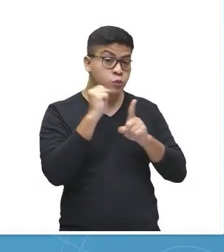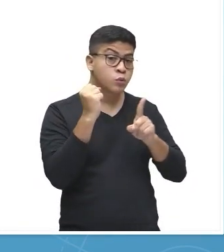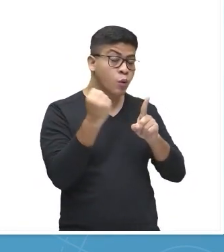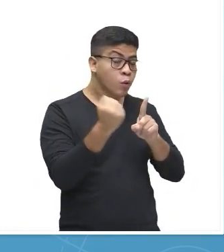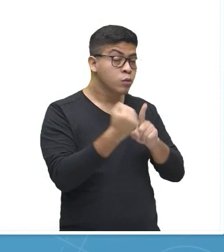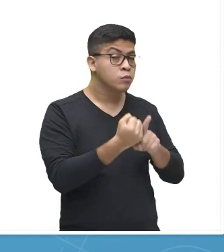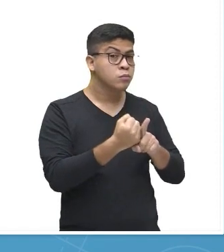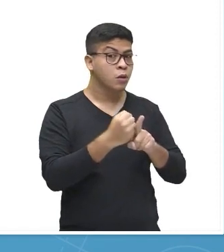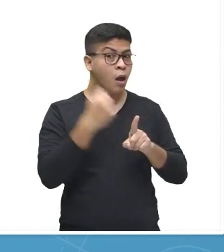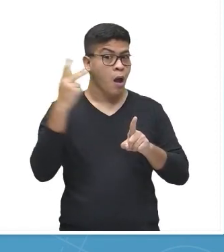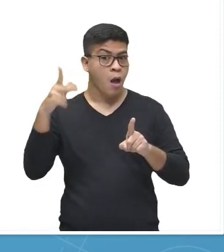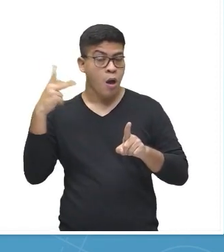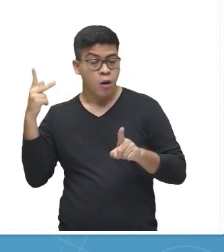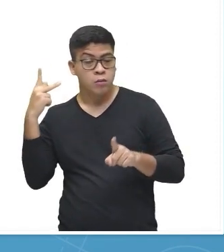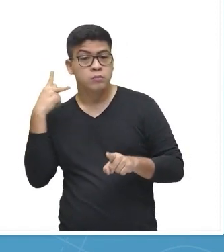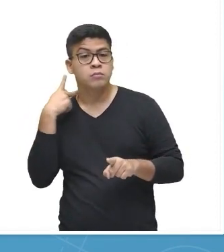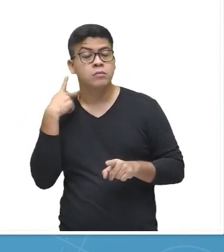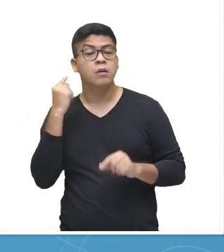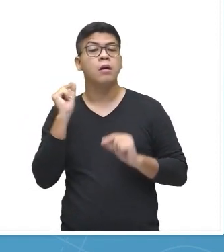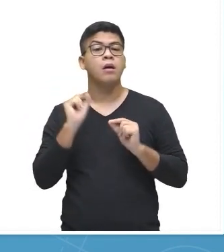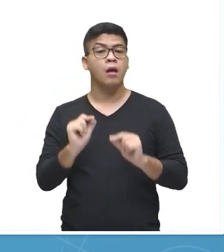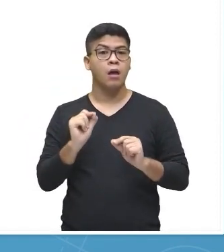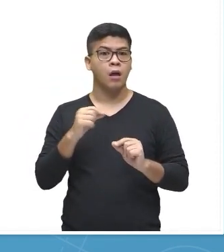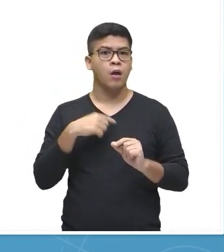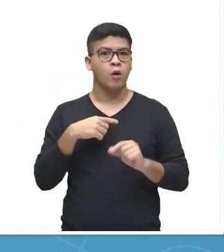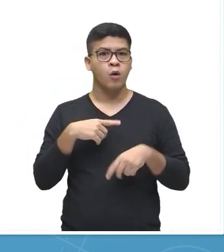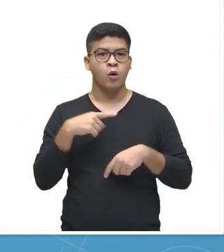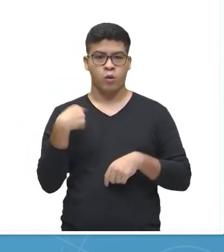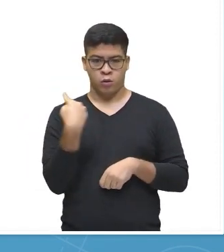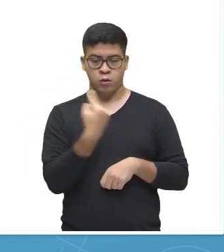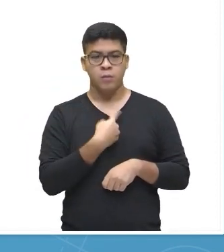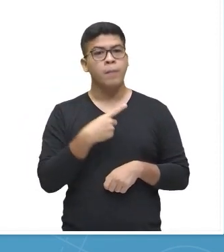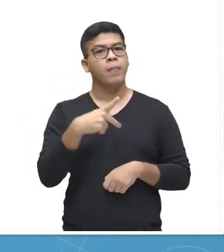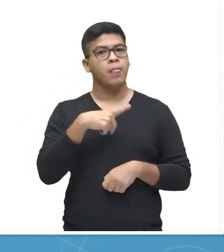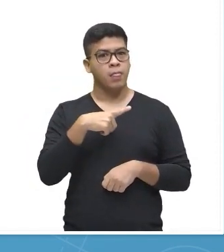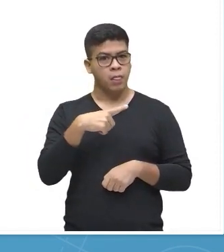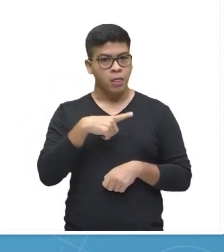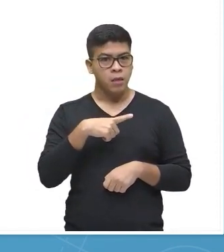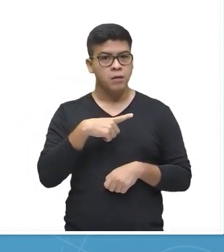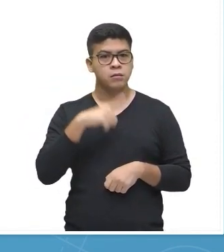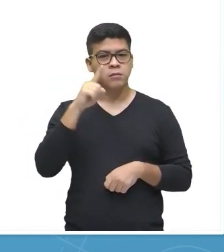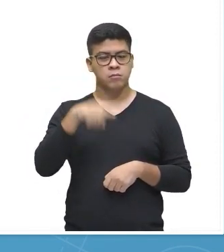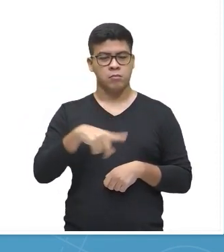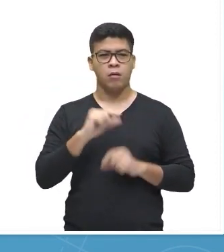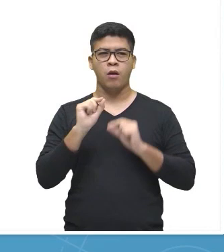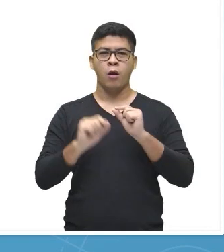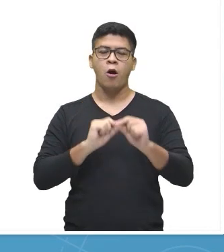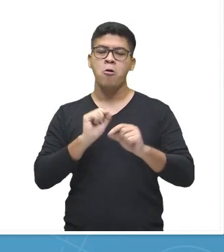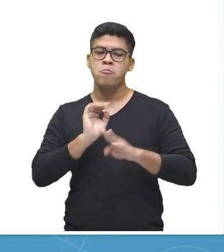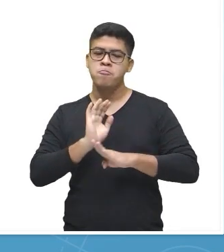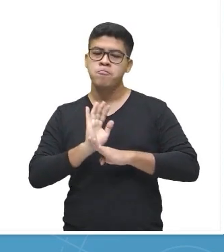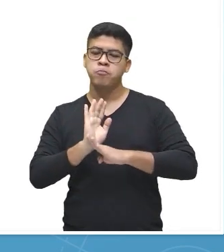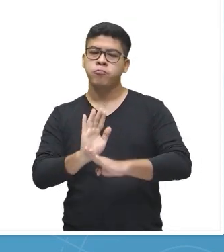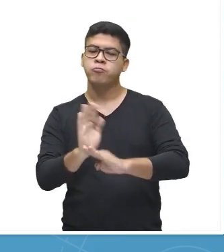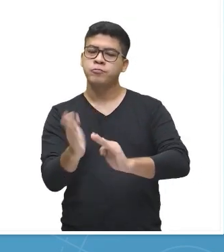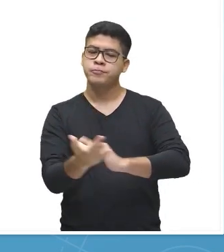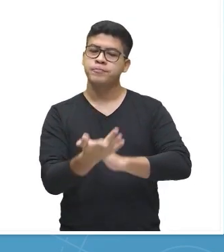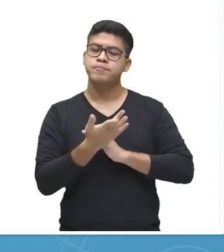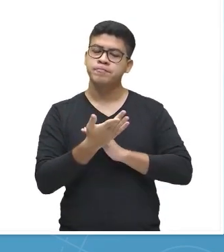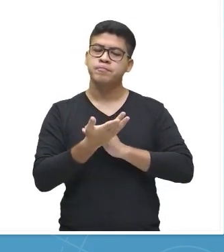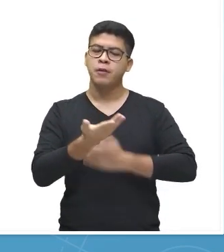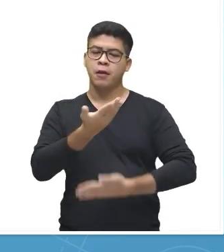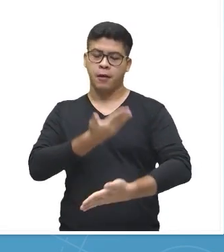socialmente e politicamente nós temos que ter colaboração com o